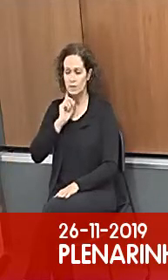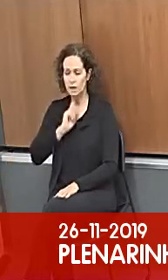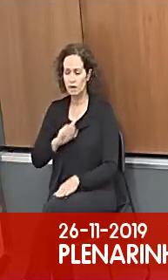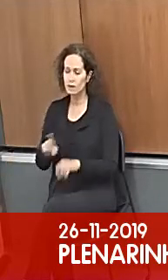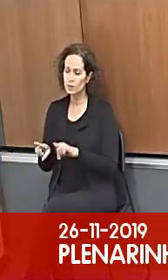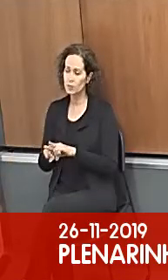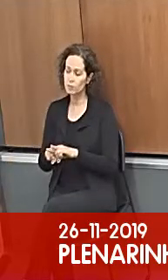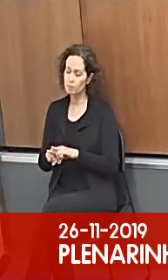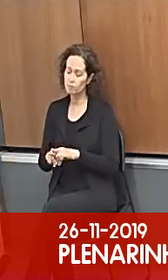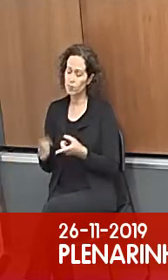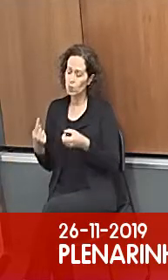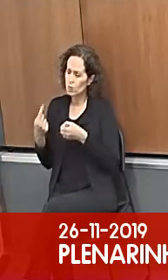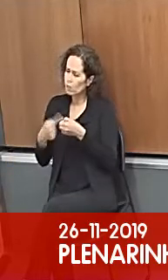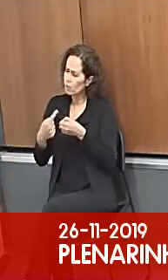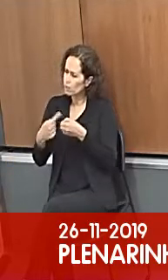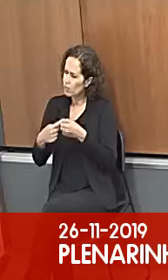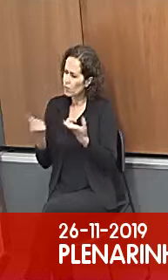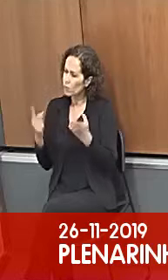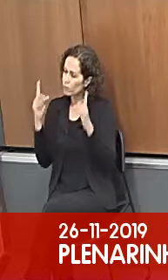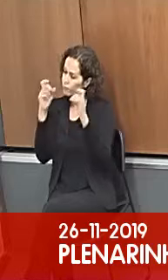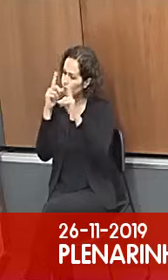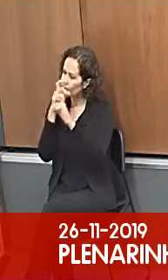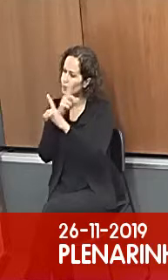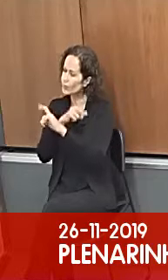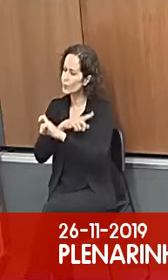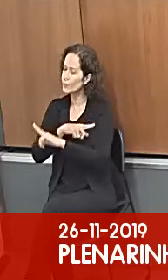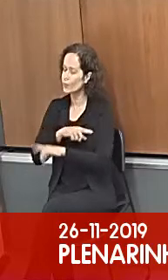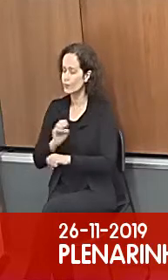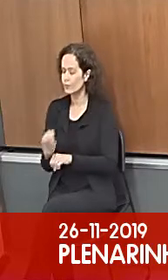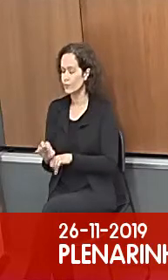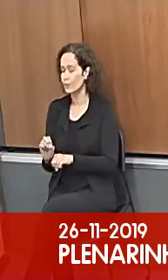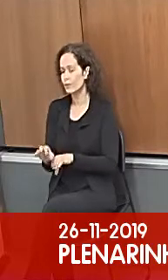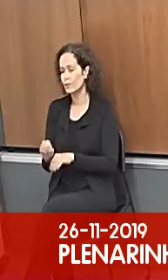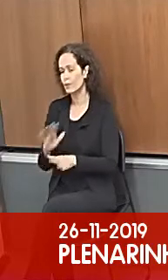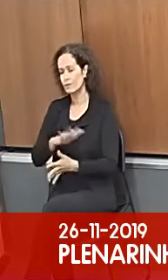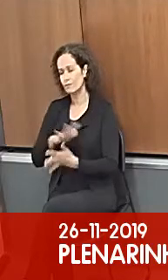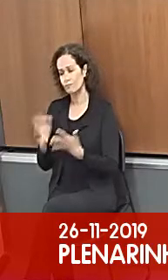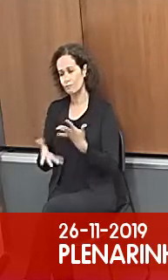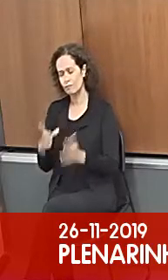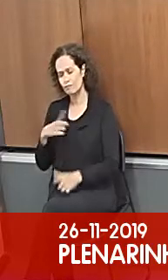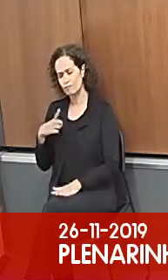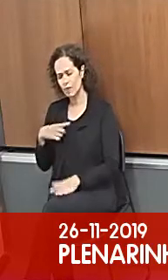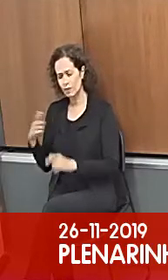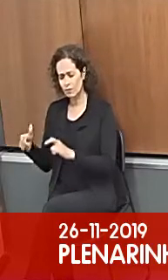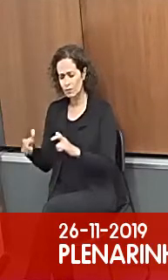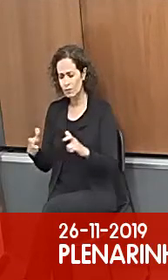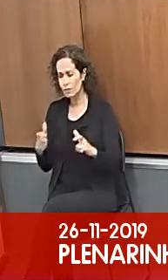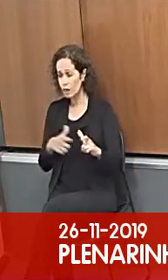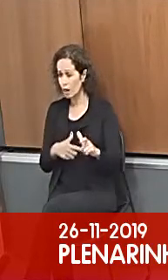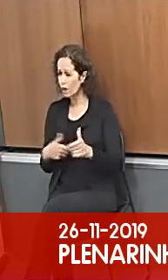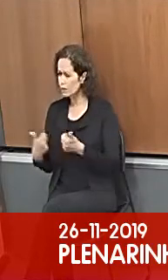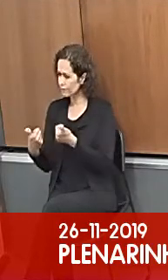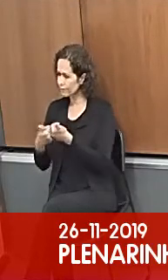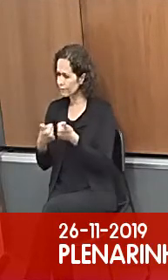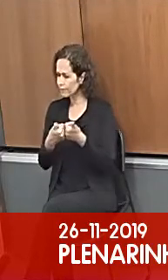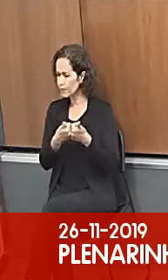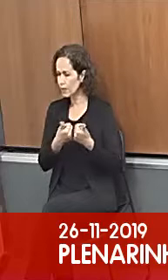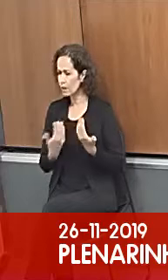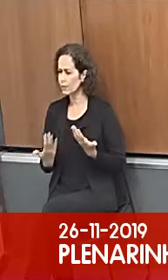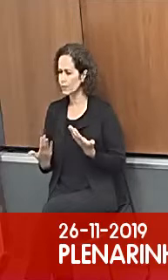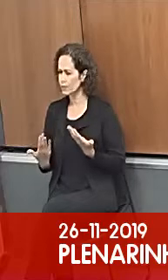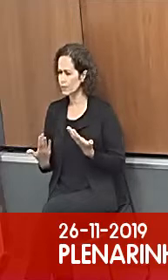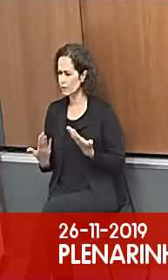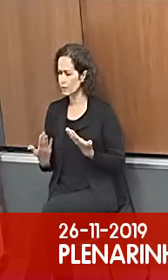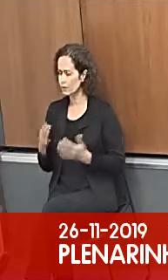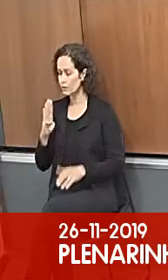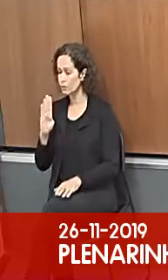interior é muito mais difícil o acesso. Então, nós temos regiões, aí, não digo tão longe não, viu, gente? Tem regiões